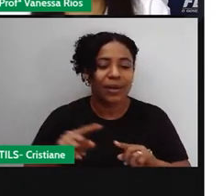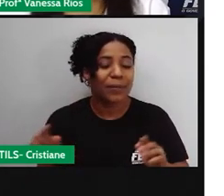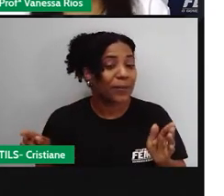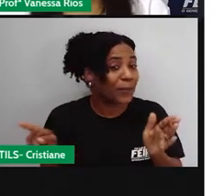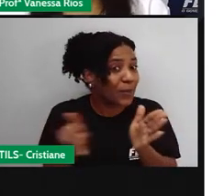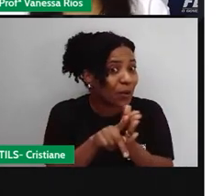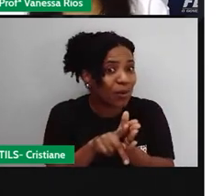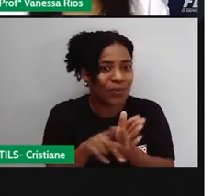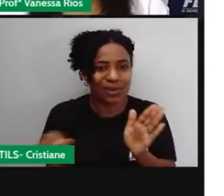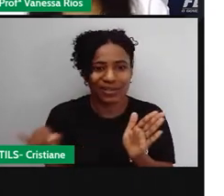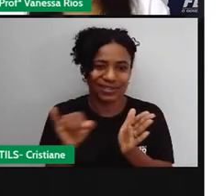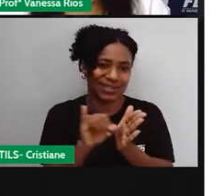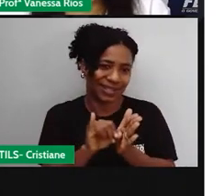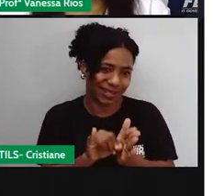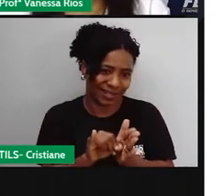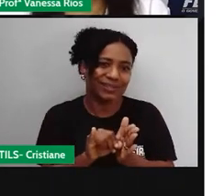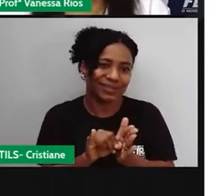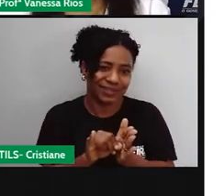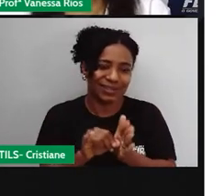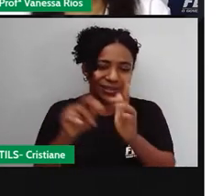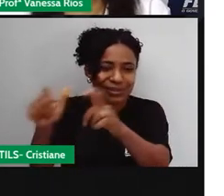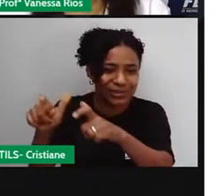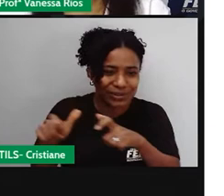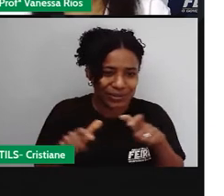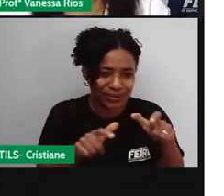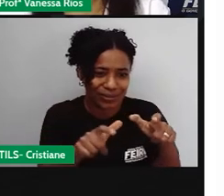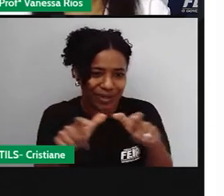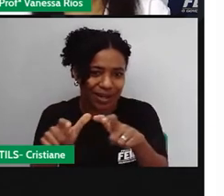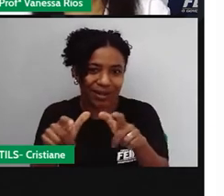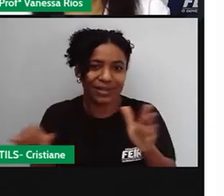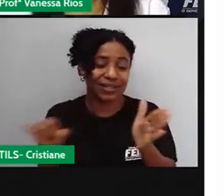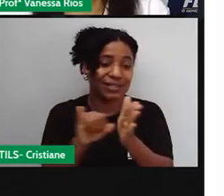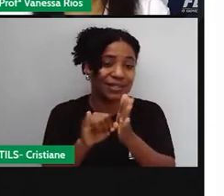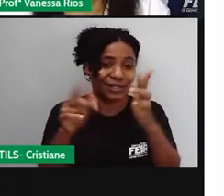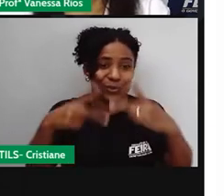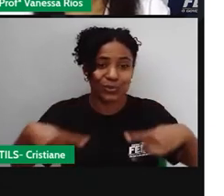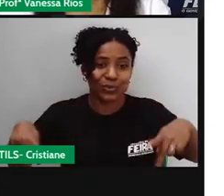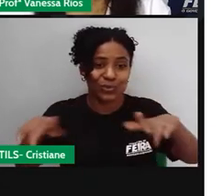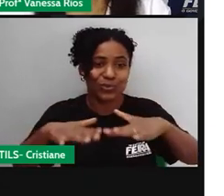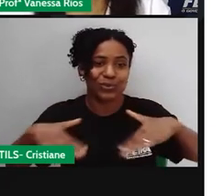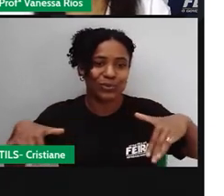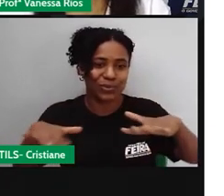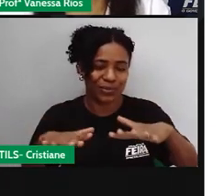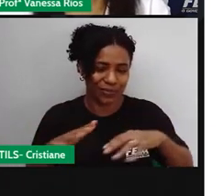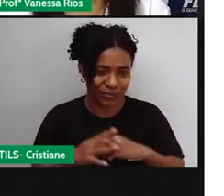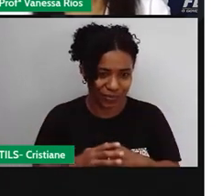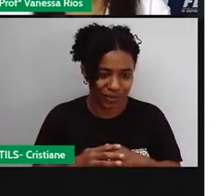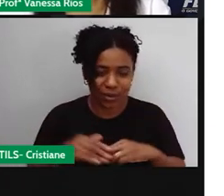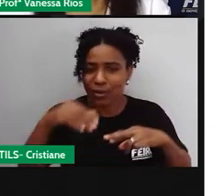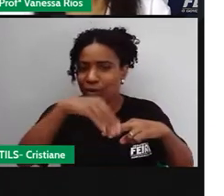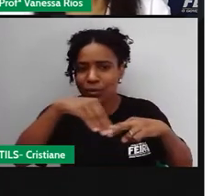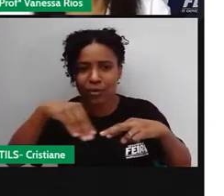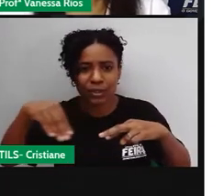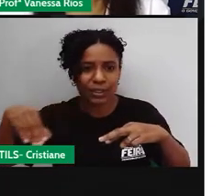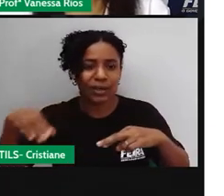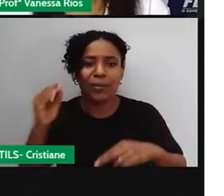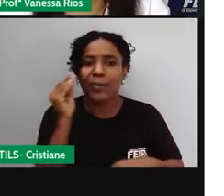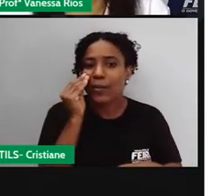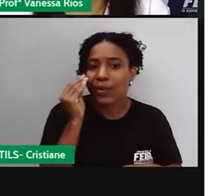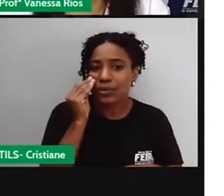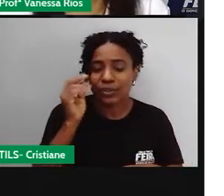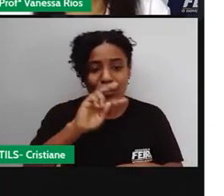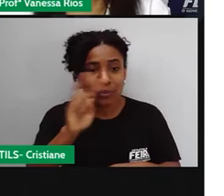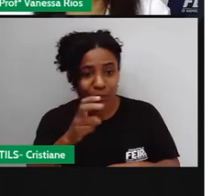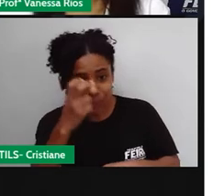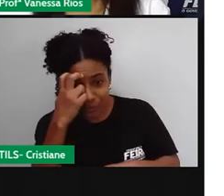da identidade também folclórica, né? E aí a gente vê porque os cordéis, eles retratam toda a cultura, o